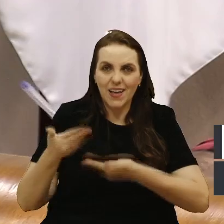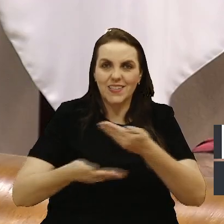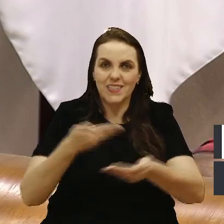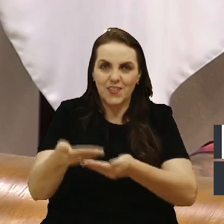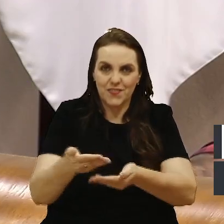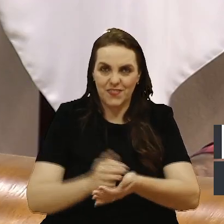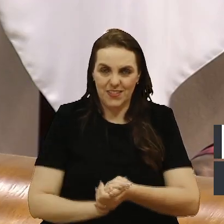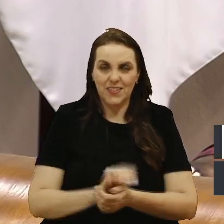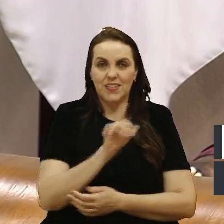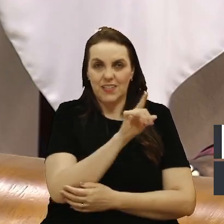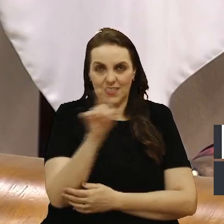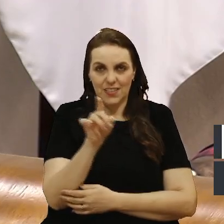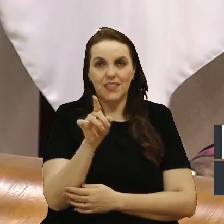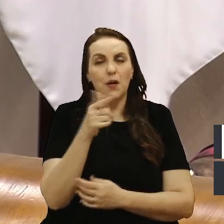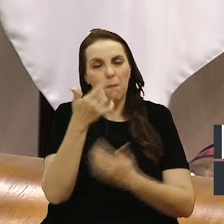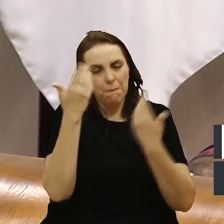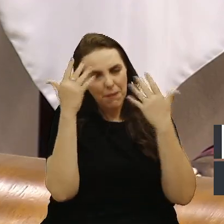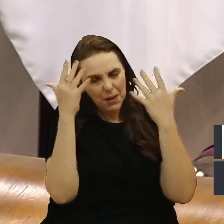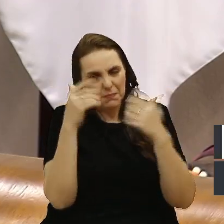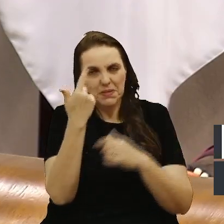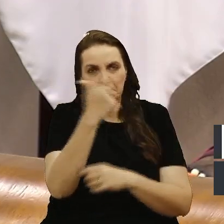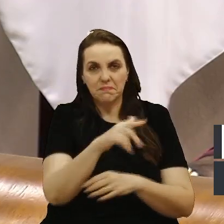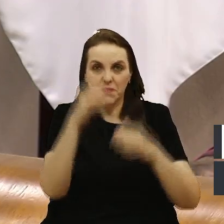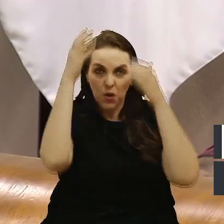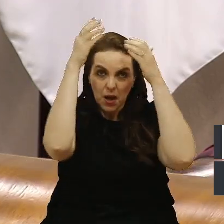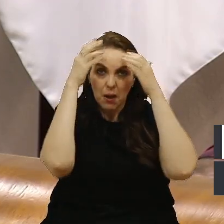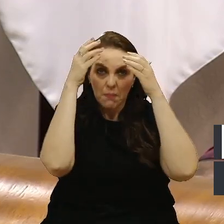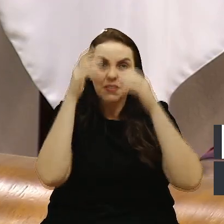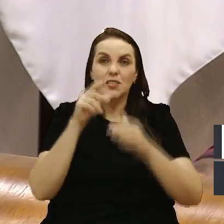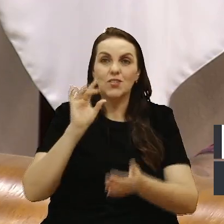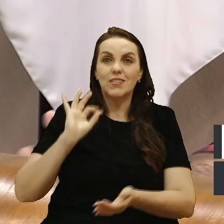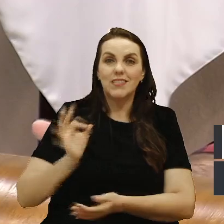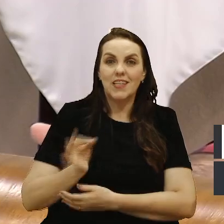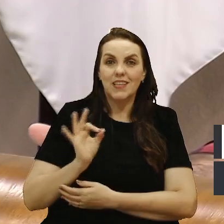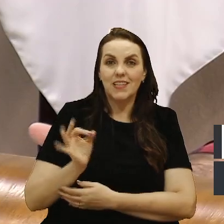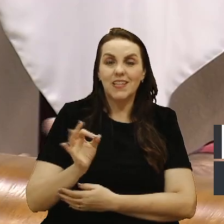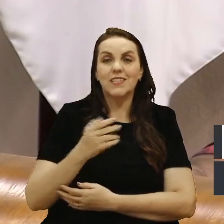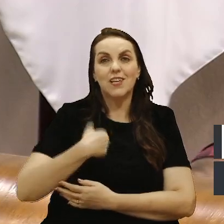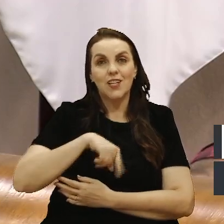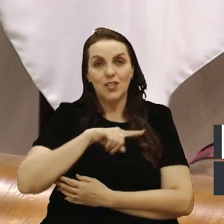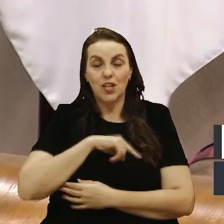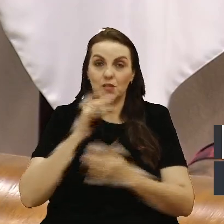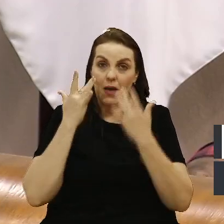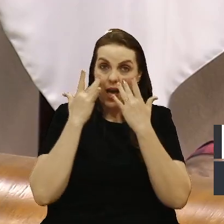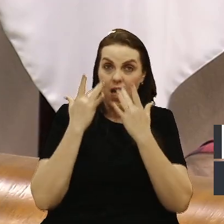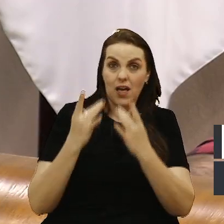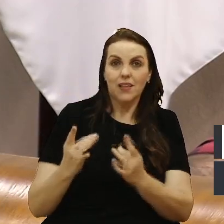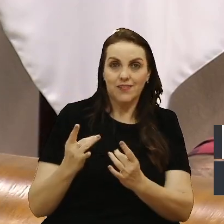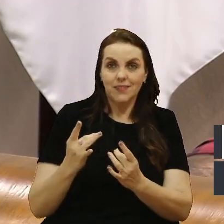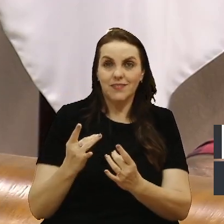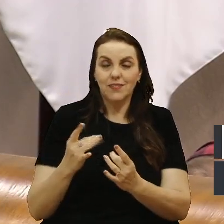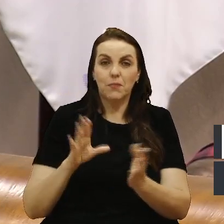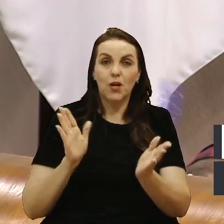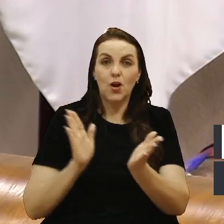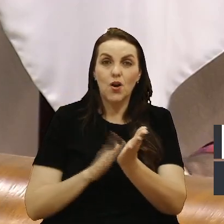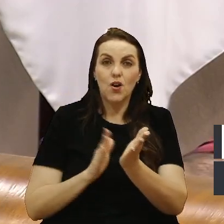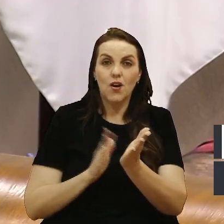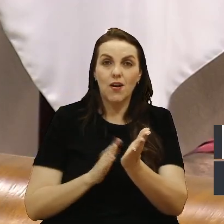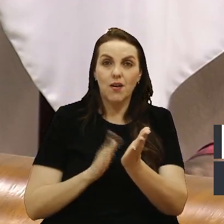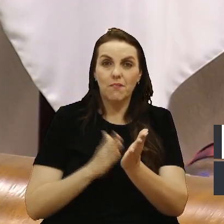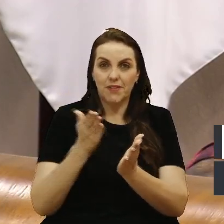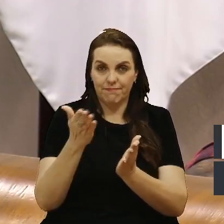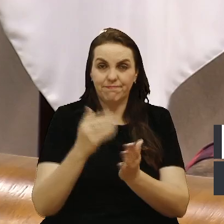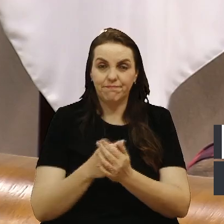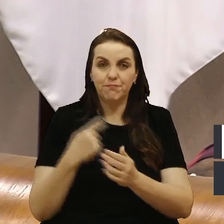que, mais uma vez, né? E com o capacete, pode ter certeza que é um dos meios que a gente chama atenção, né? Para estar cobrando eles e colocando. Porque